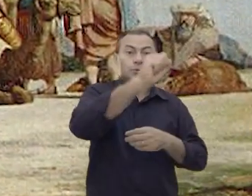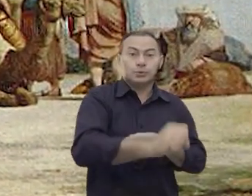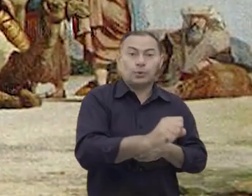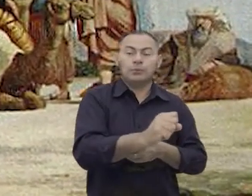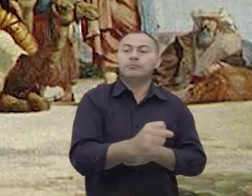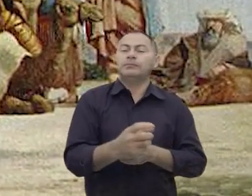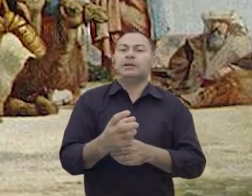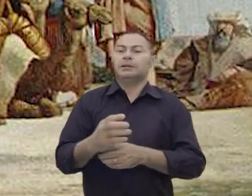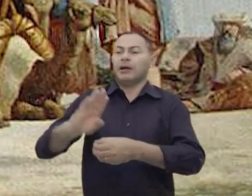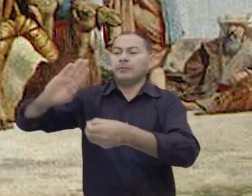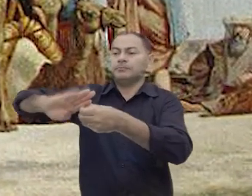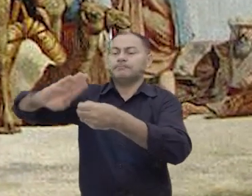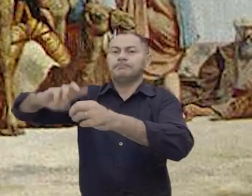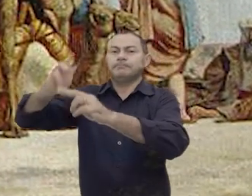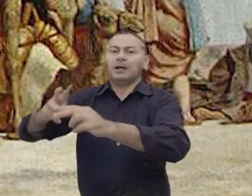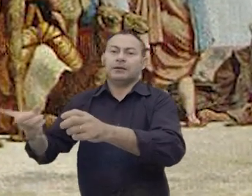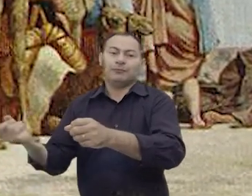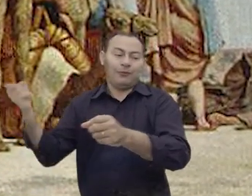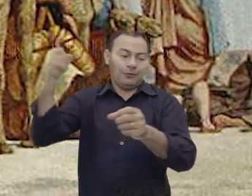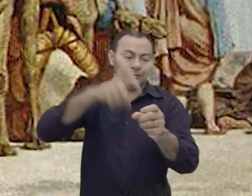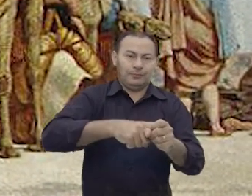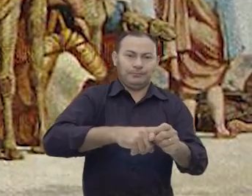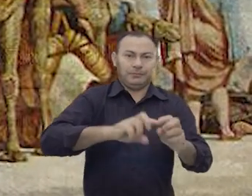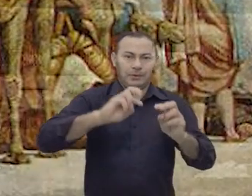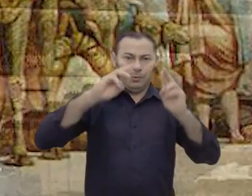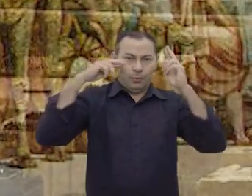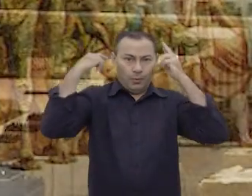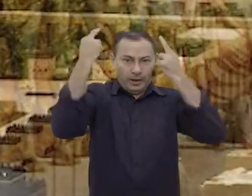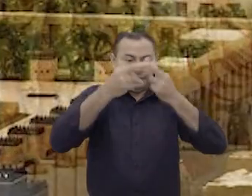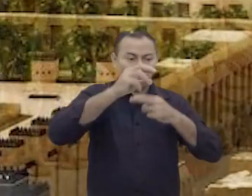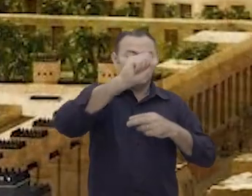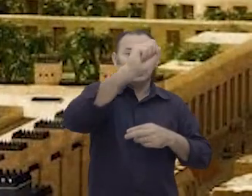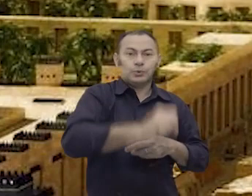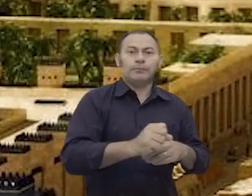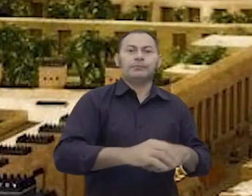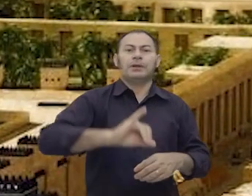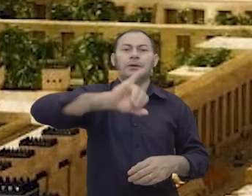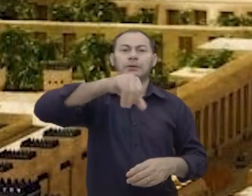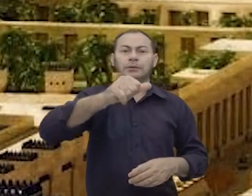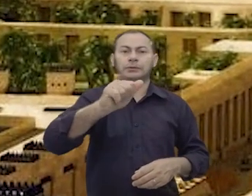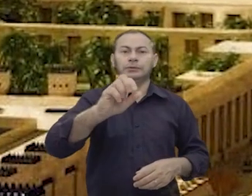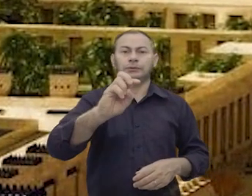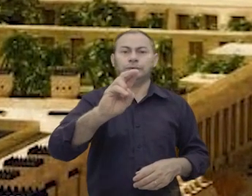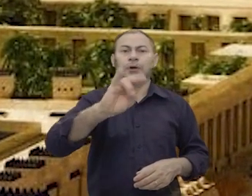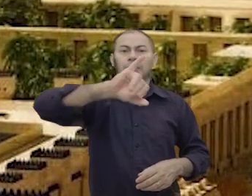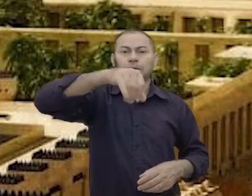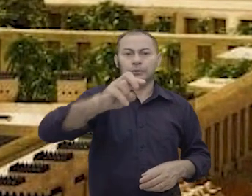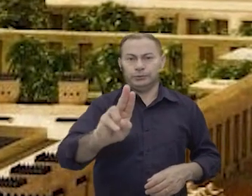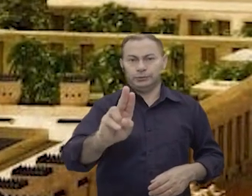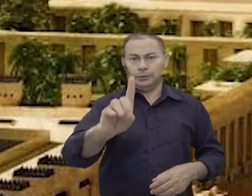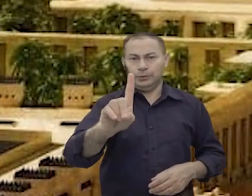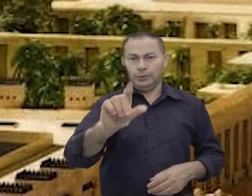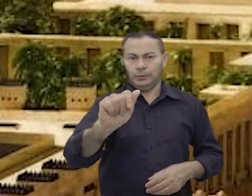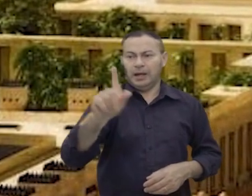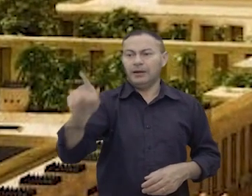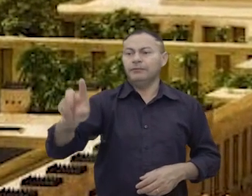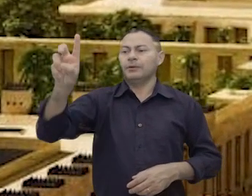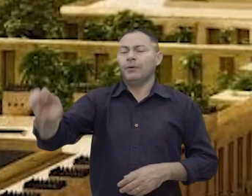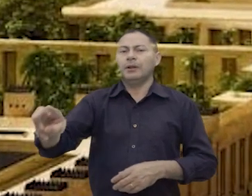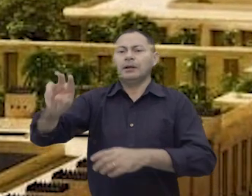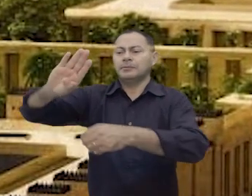sul retornou do cativeiro da Babilônia. O reino do sul, o reino de Judá, ficou cativo na Babilônia